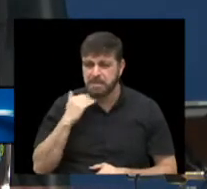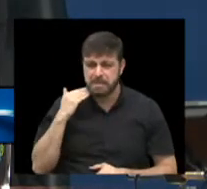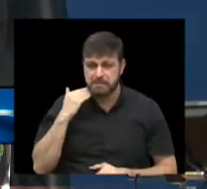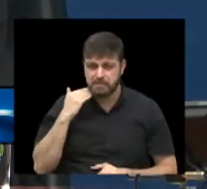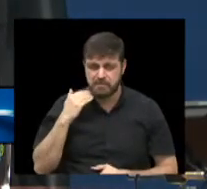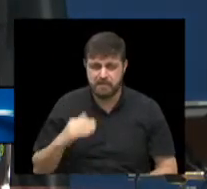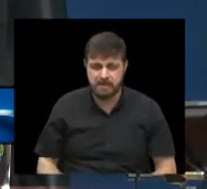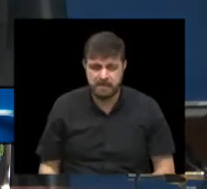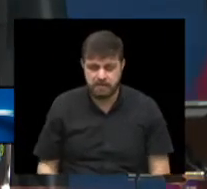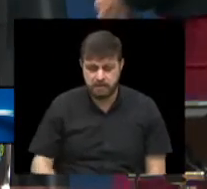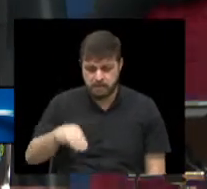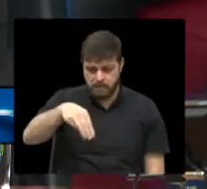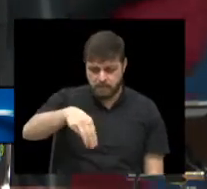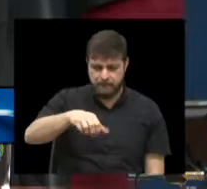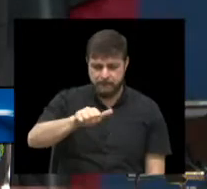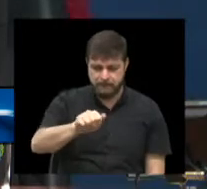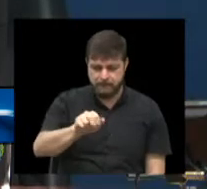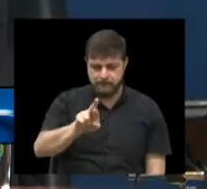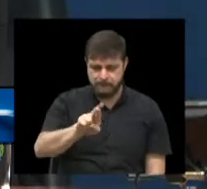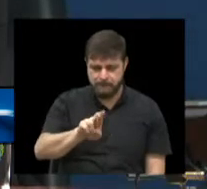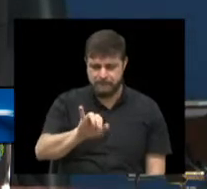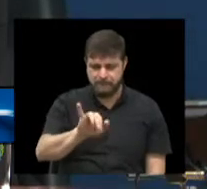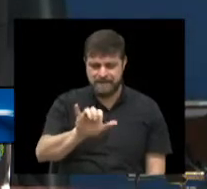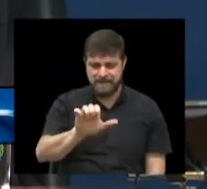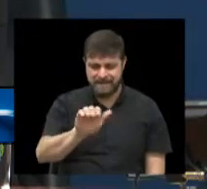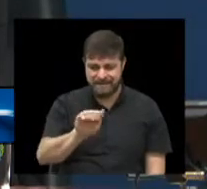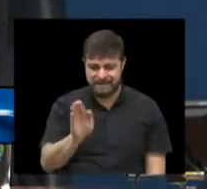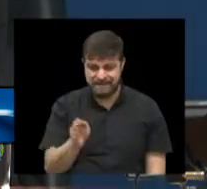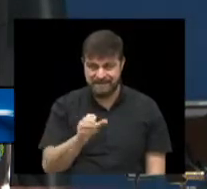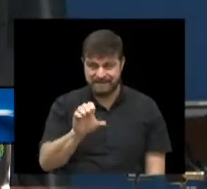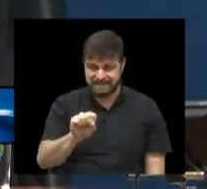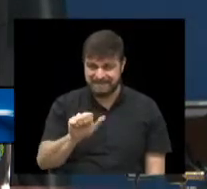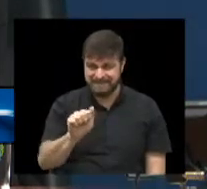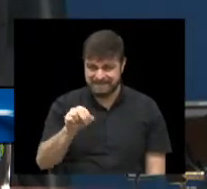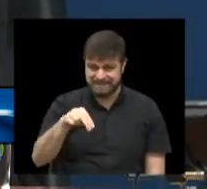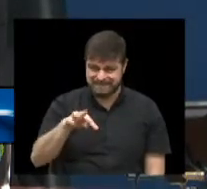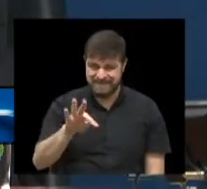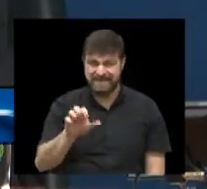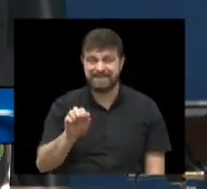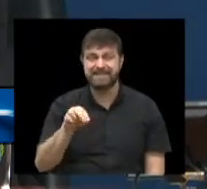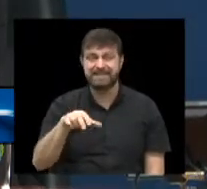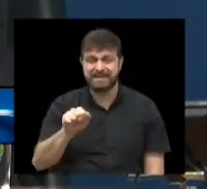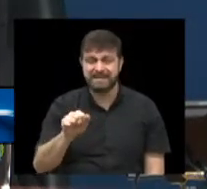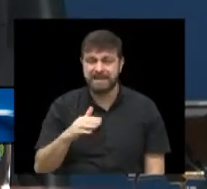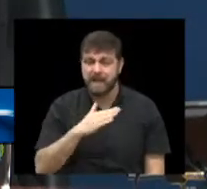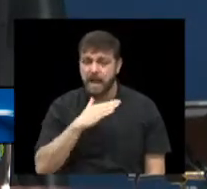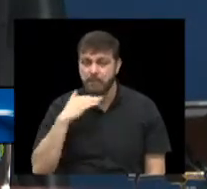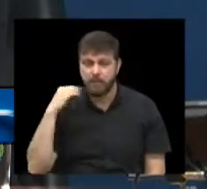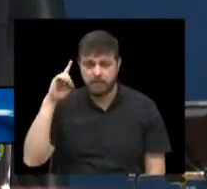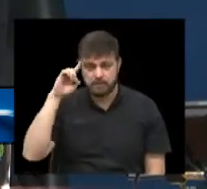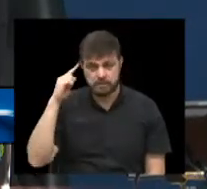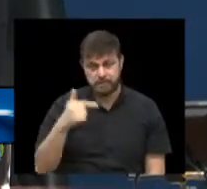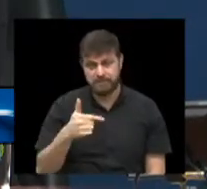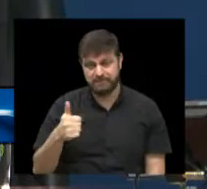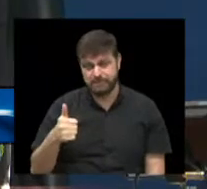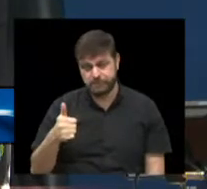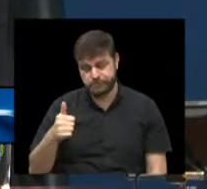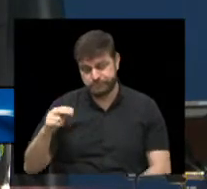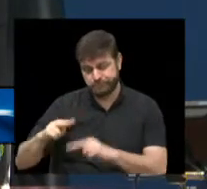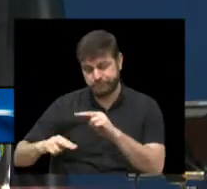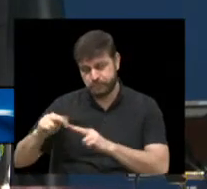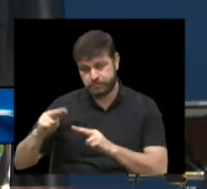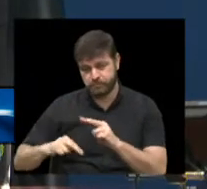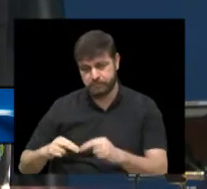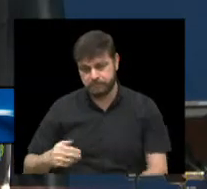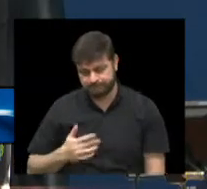Maria Clélia da Silva Santana, falecida no dia 21 de junho. Camice. Requerimento